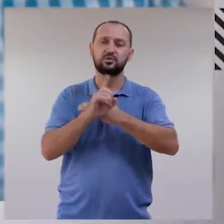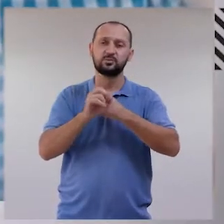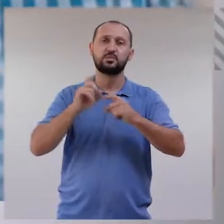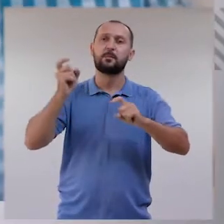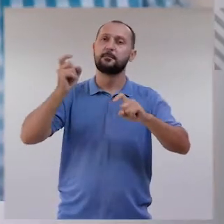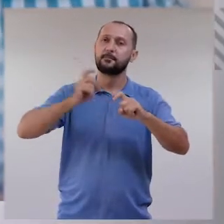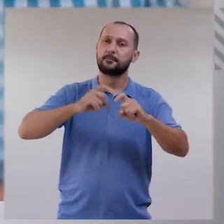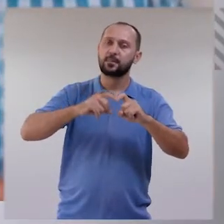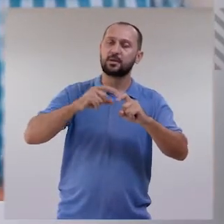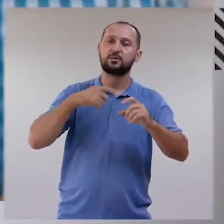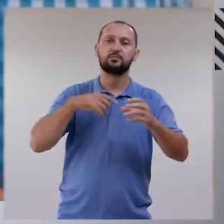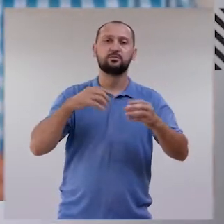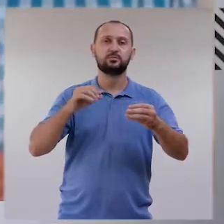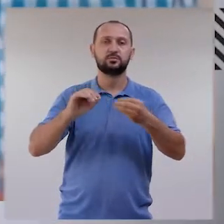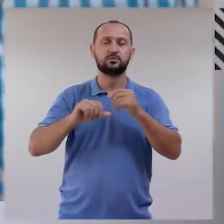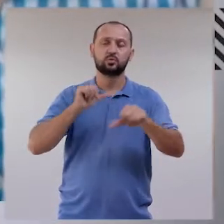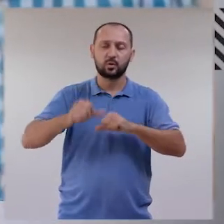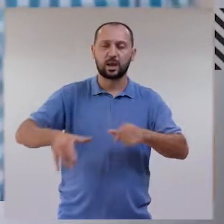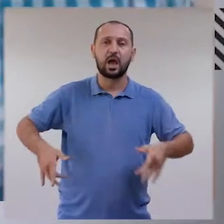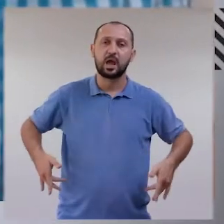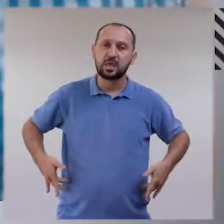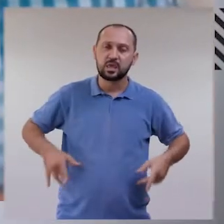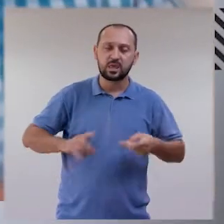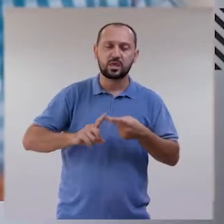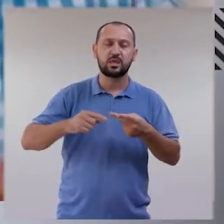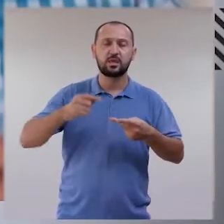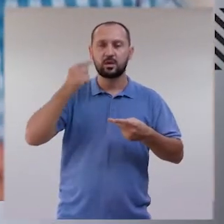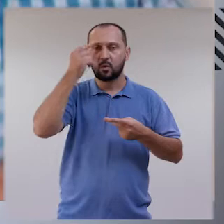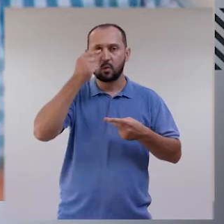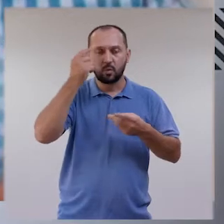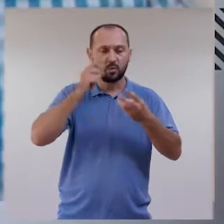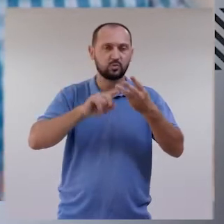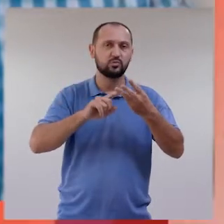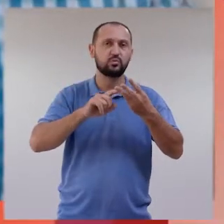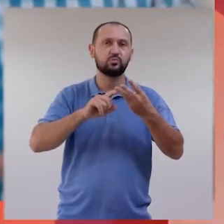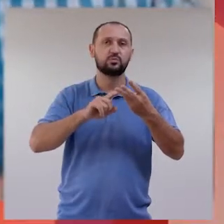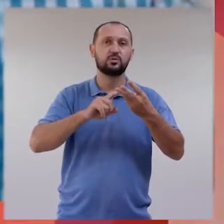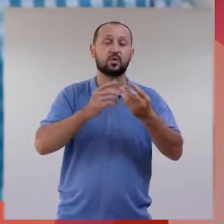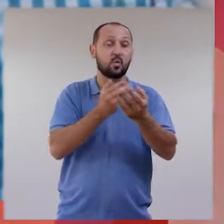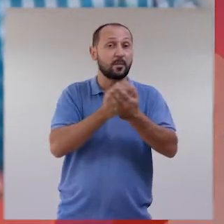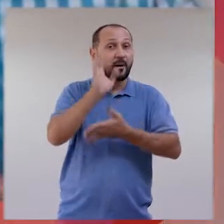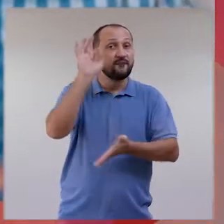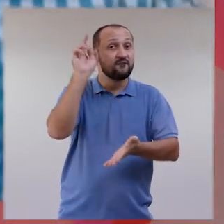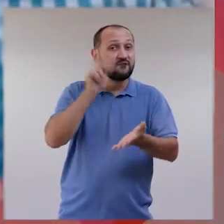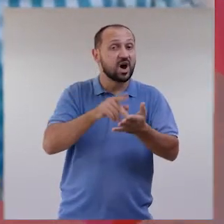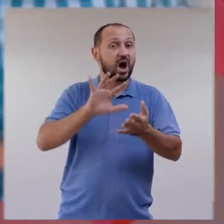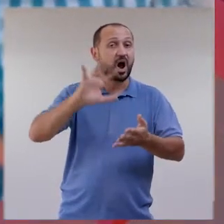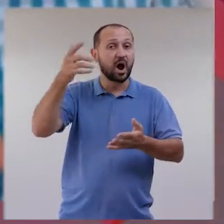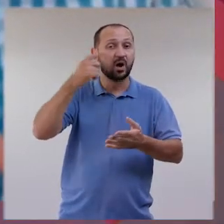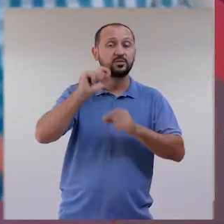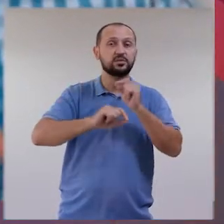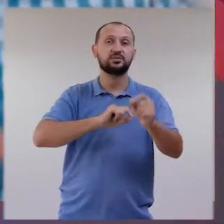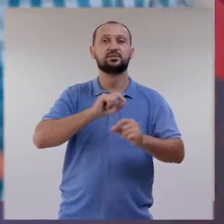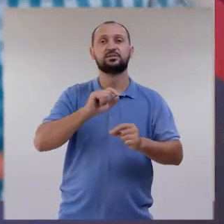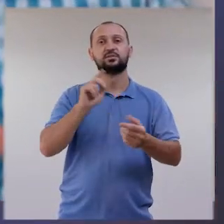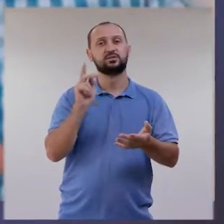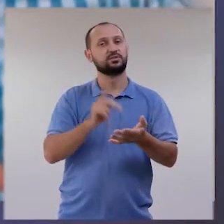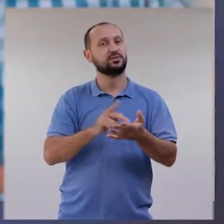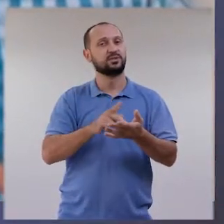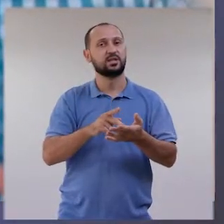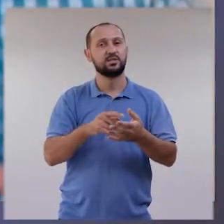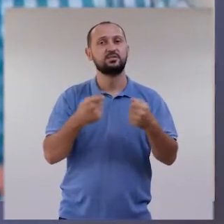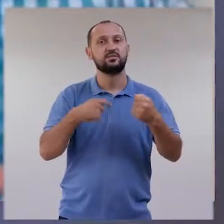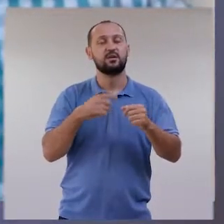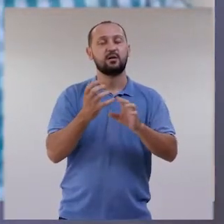os ambulatórios, né, transplante renal, córnea, que realmente começar a funcionar mesmo, a fila,